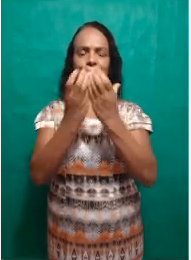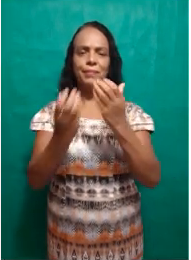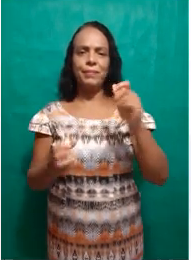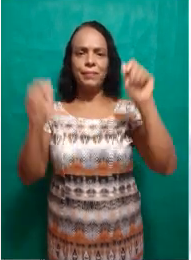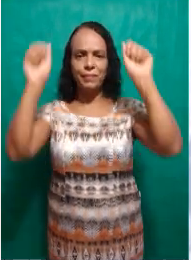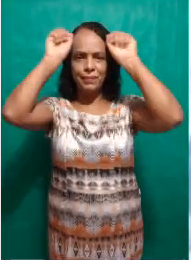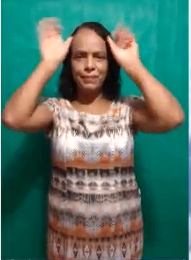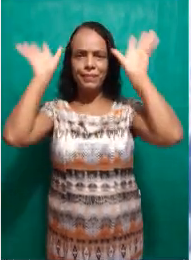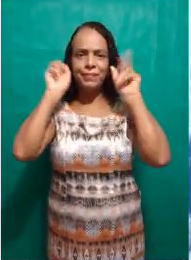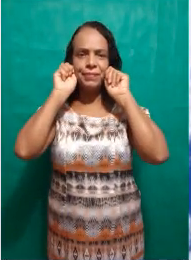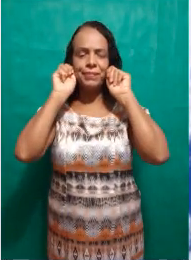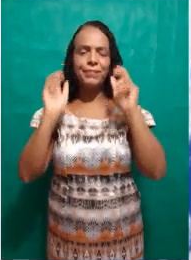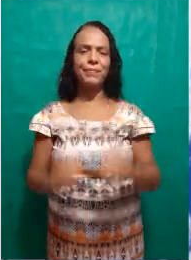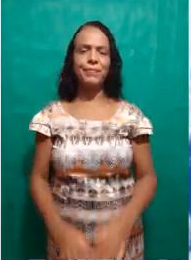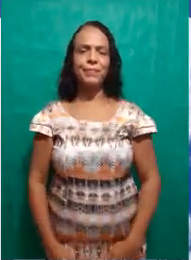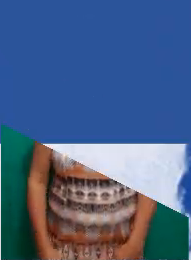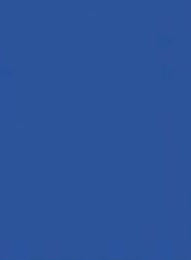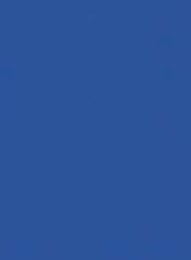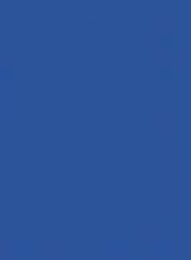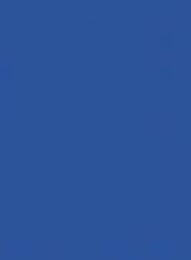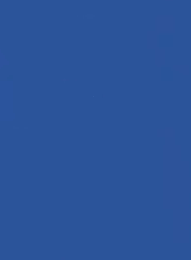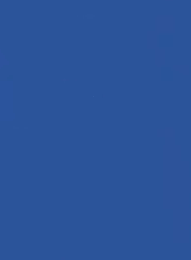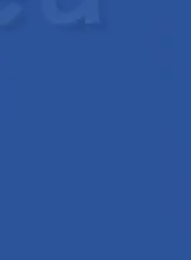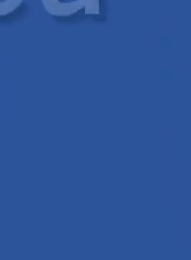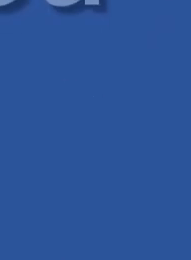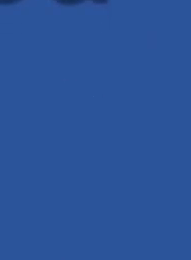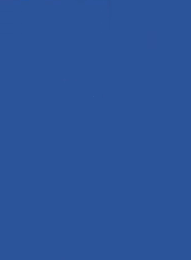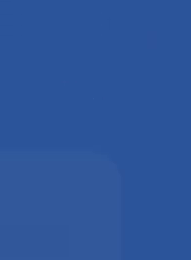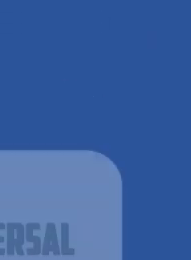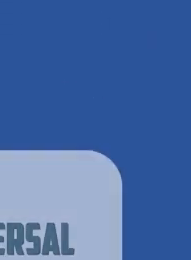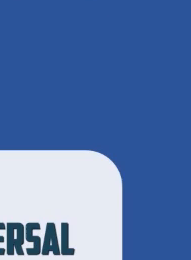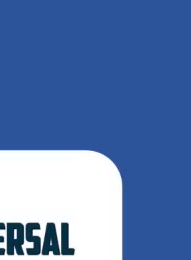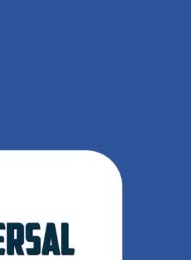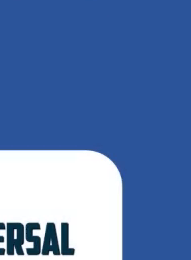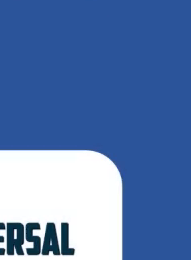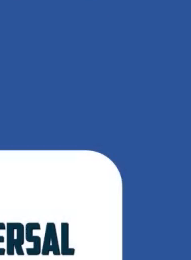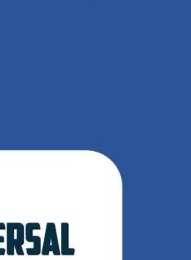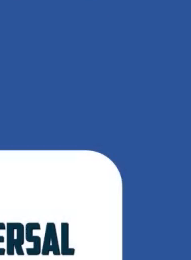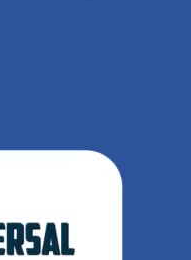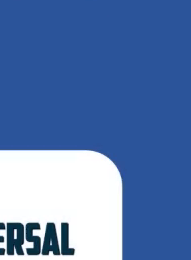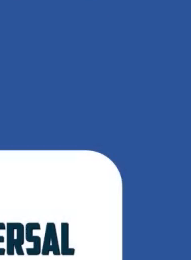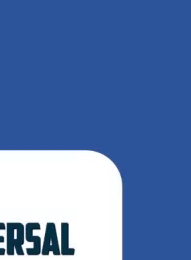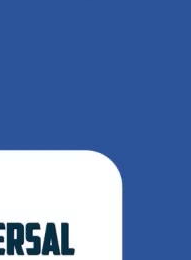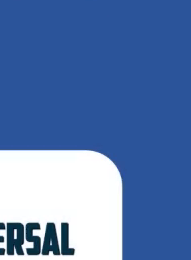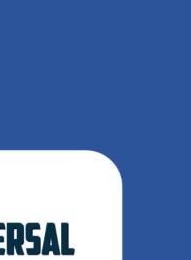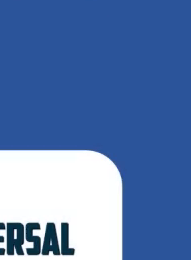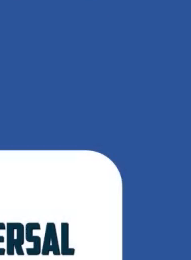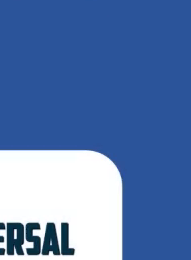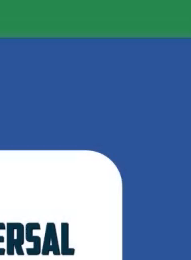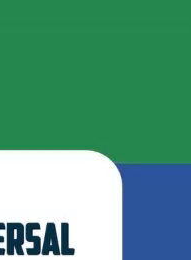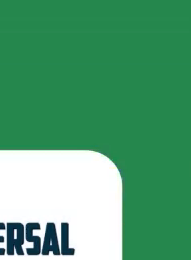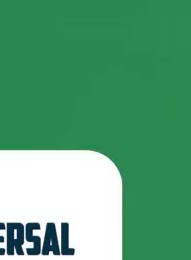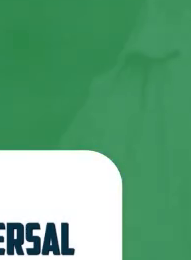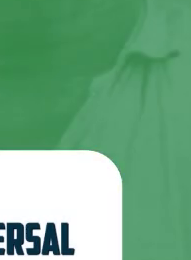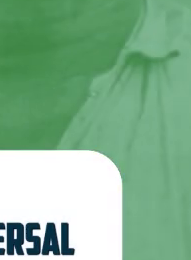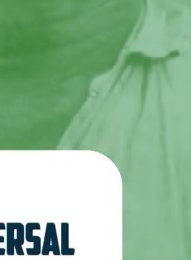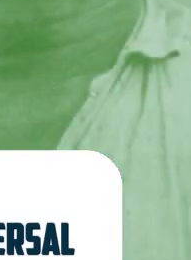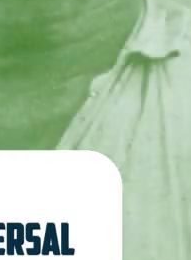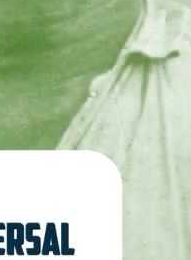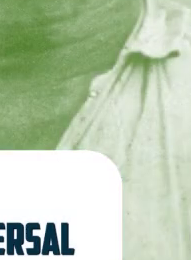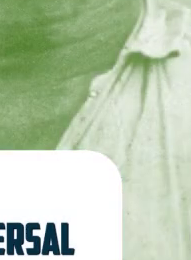São João era menino, Só vivia nas